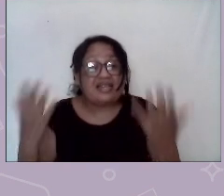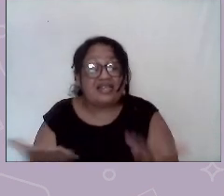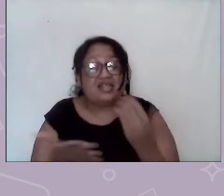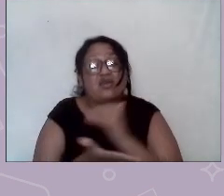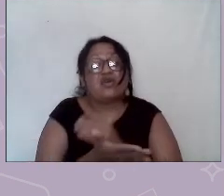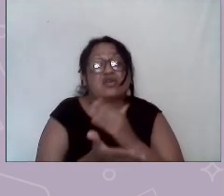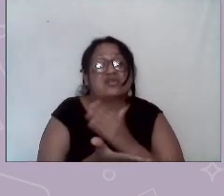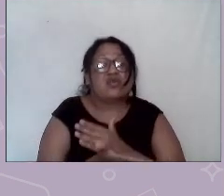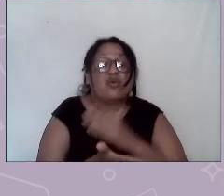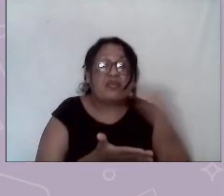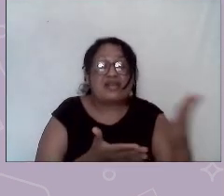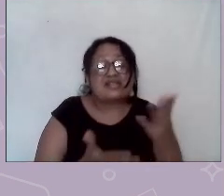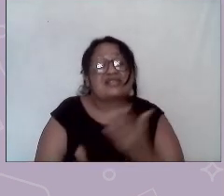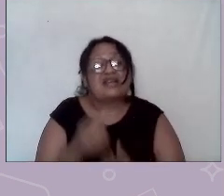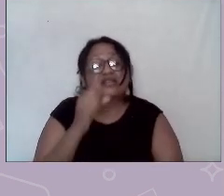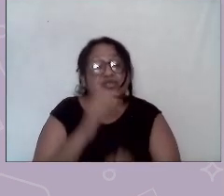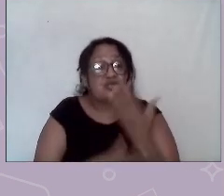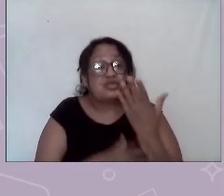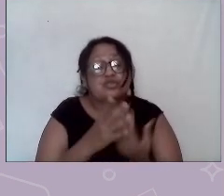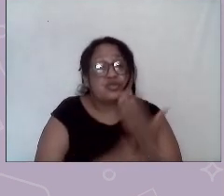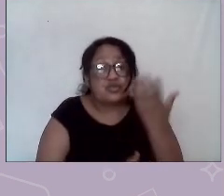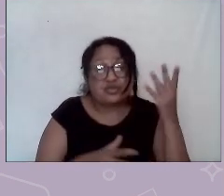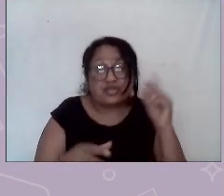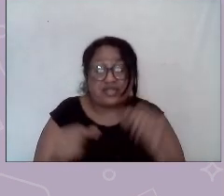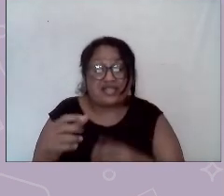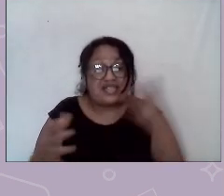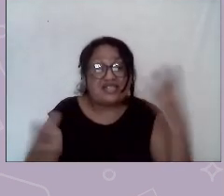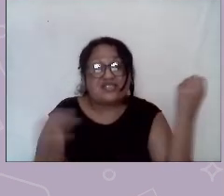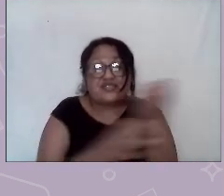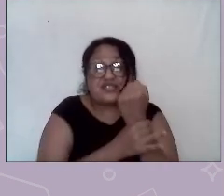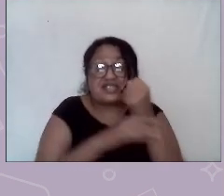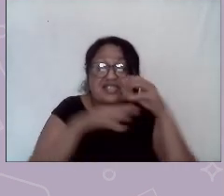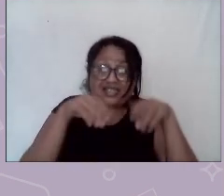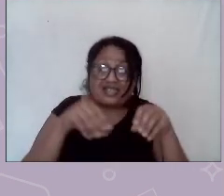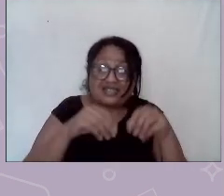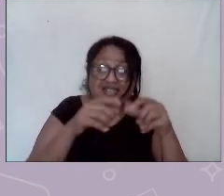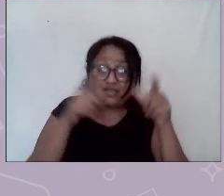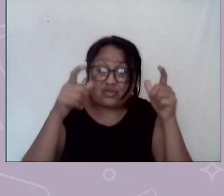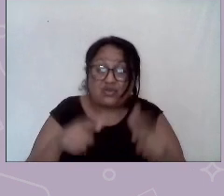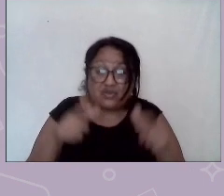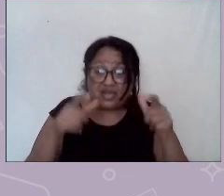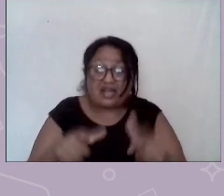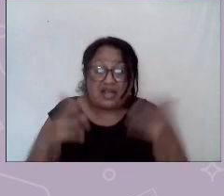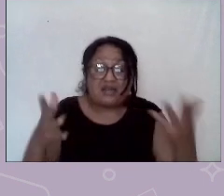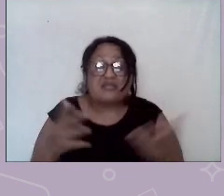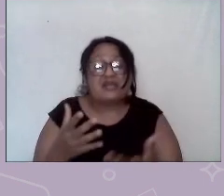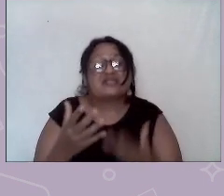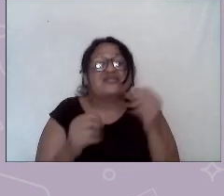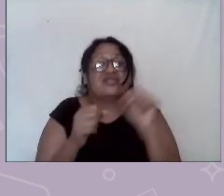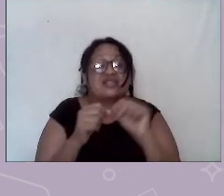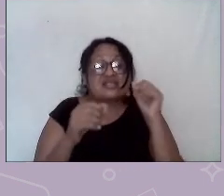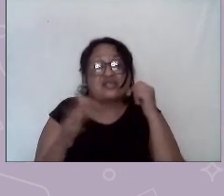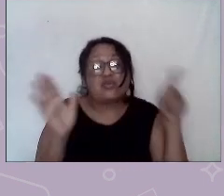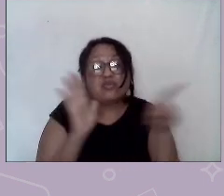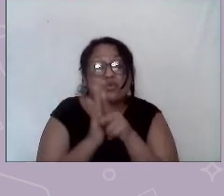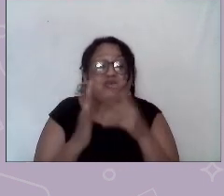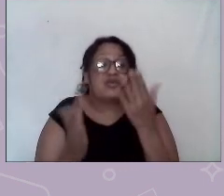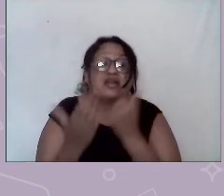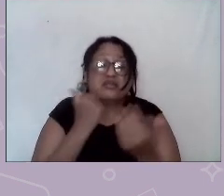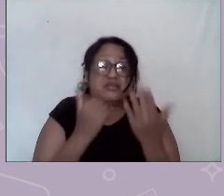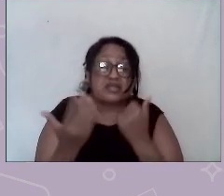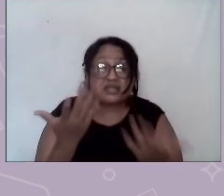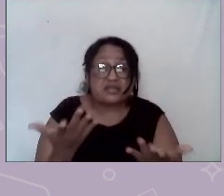a produzir o seu próprio alimento quer dizer se fixa na terra para produzir o seu próprio alimento então com base nisso